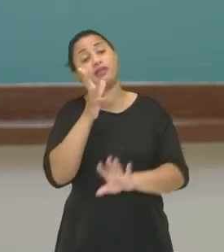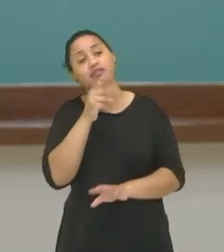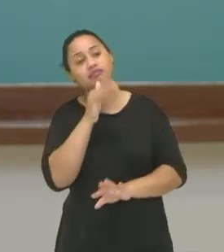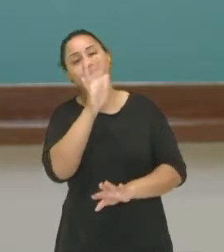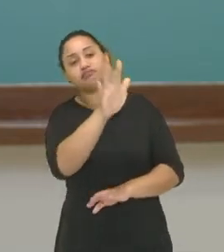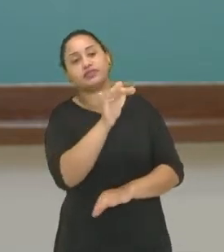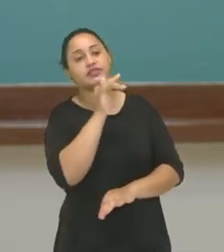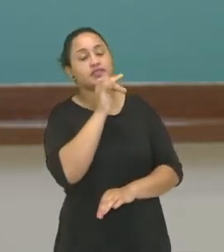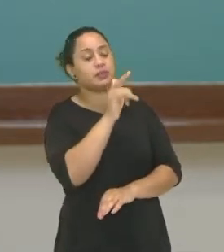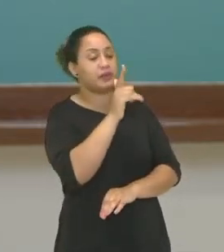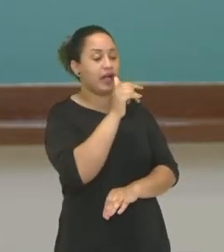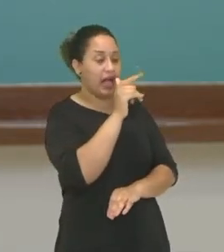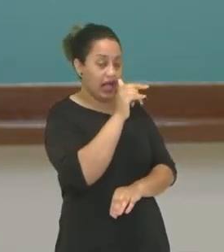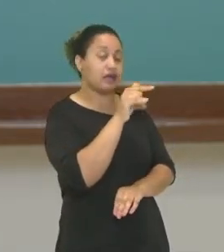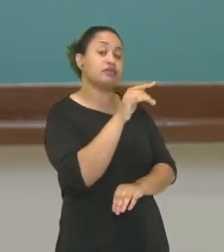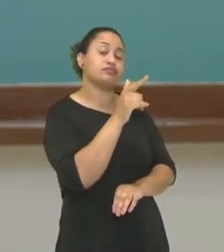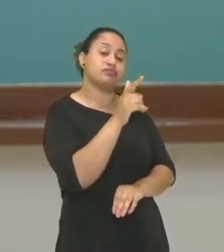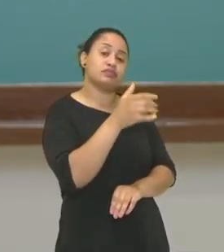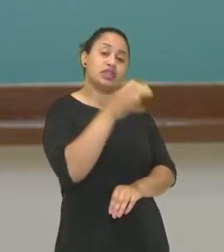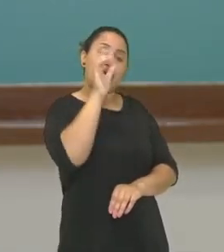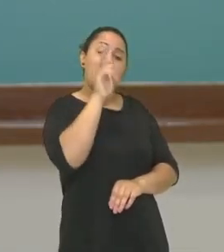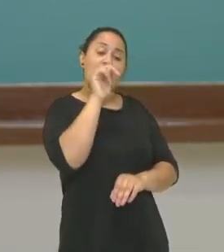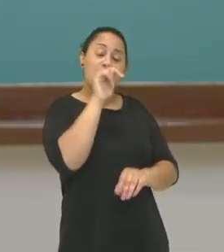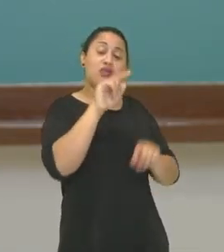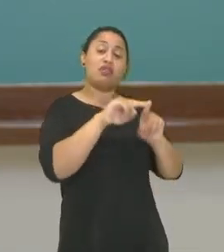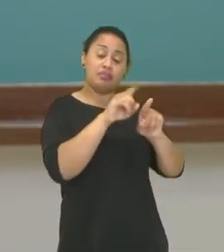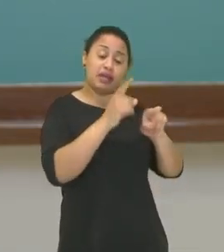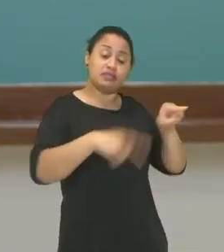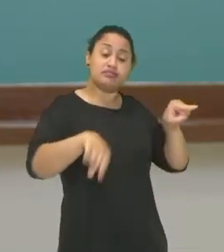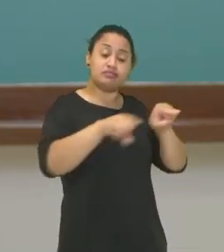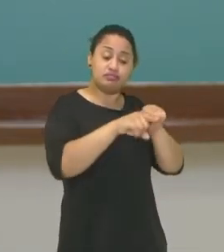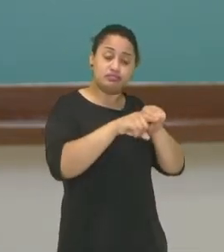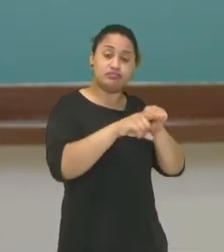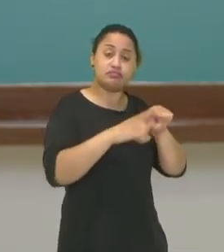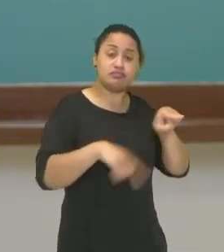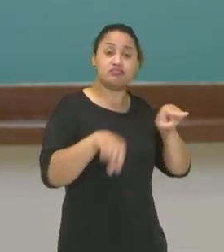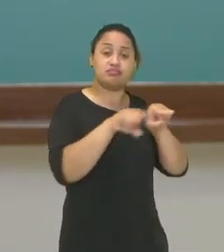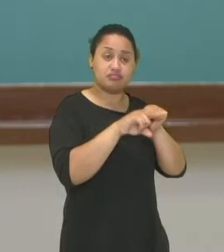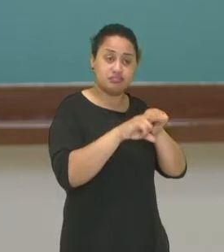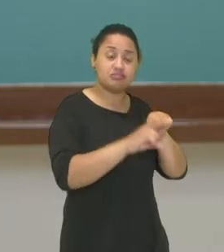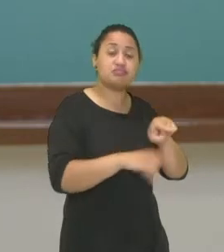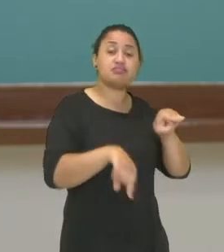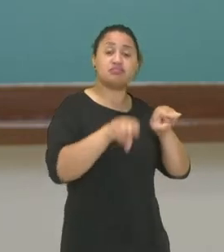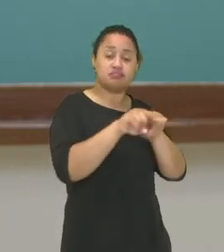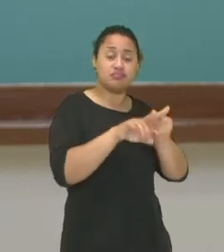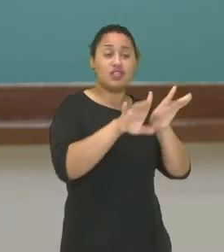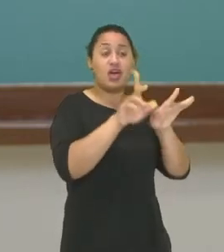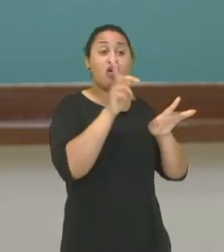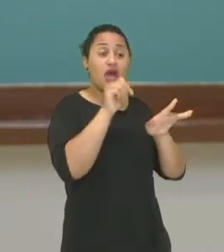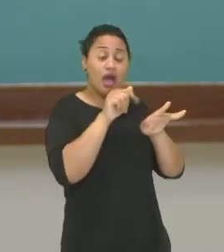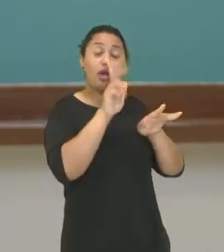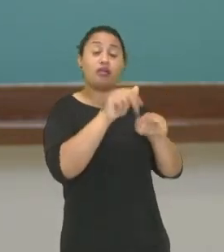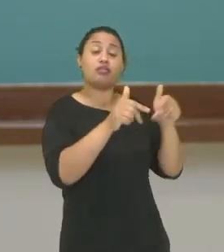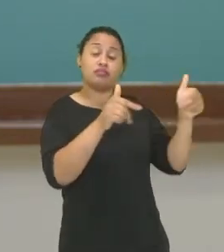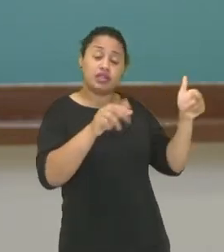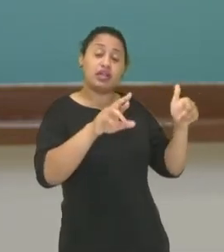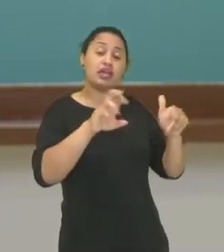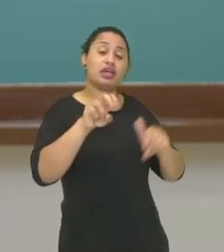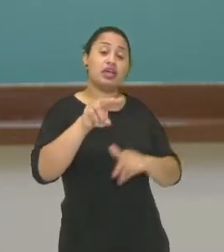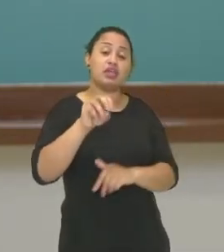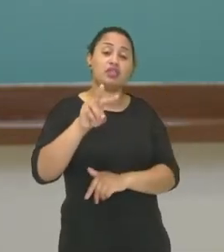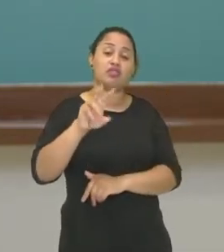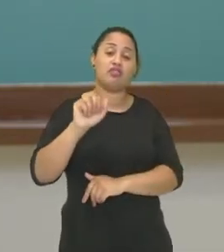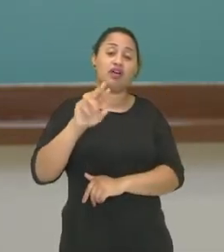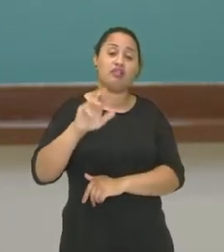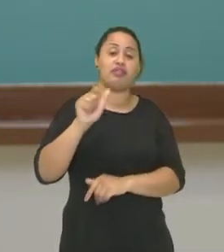água, você consome a água, mas ela se repõe. Portanto, a água é, no caso, um recurso renovável,